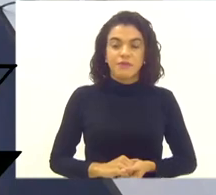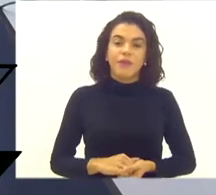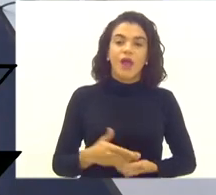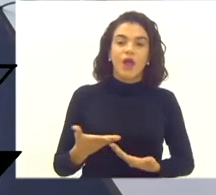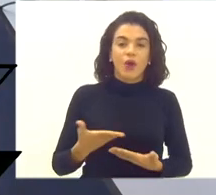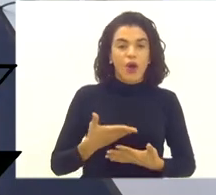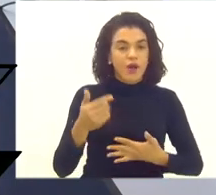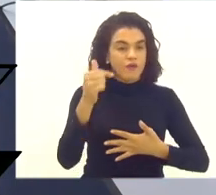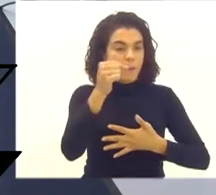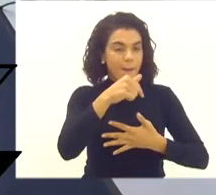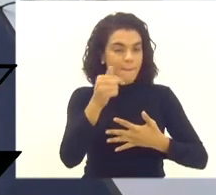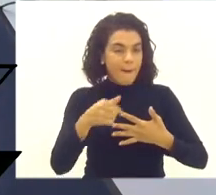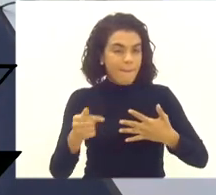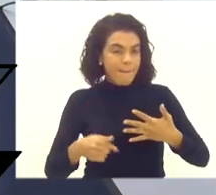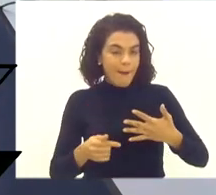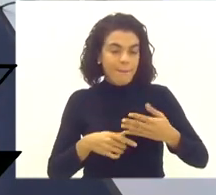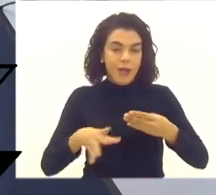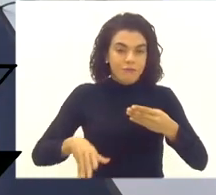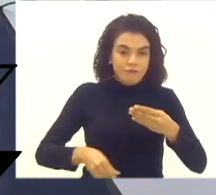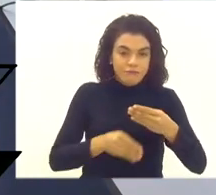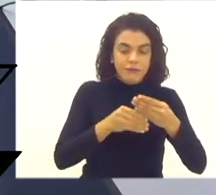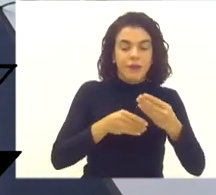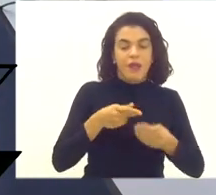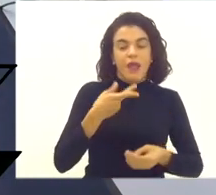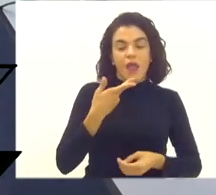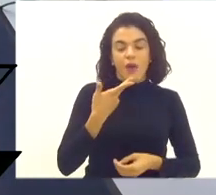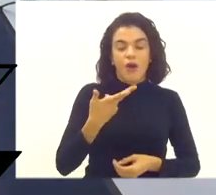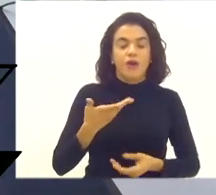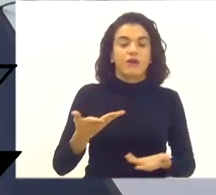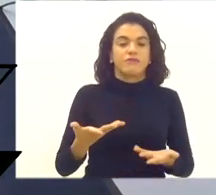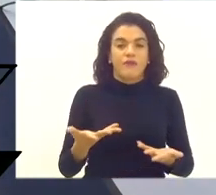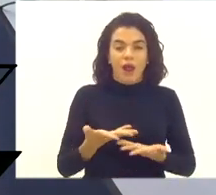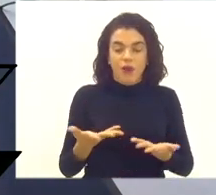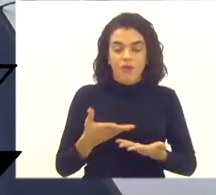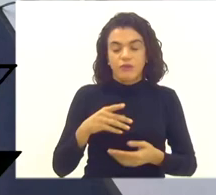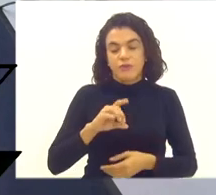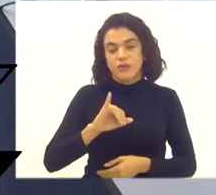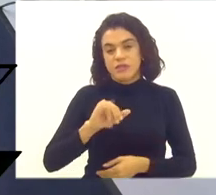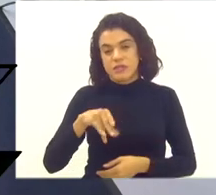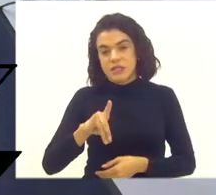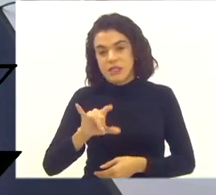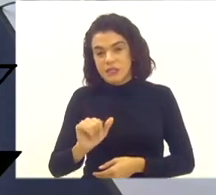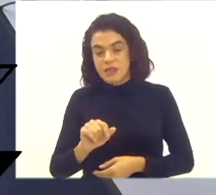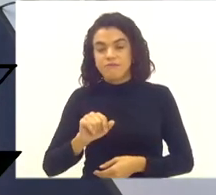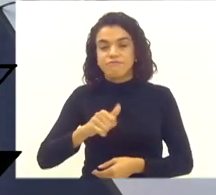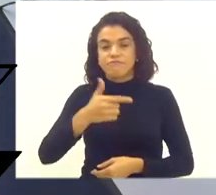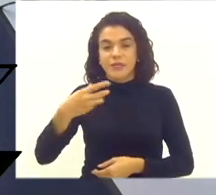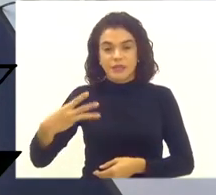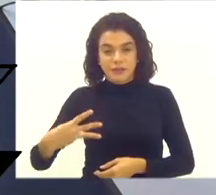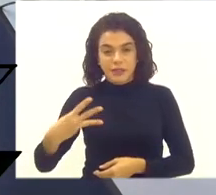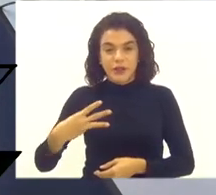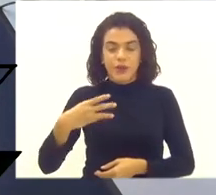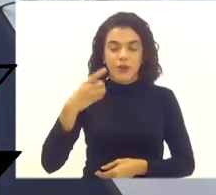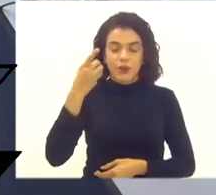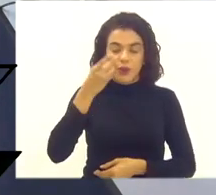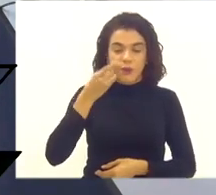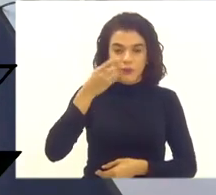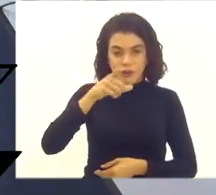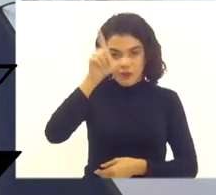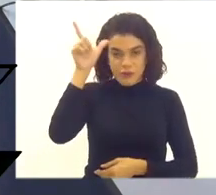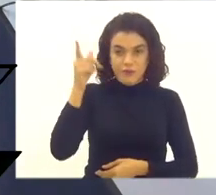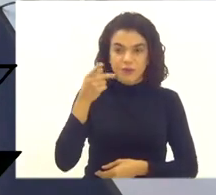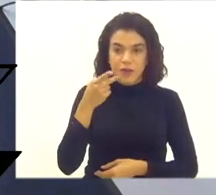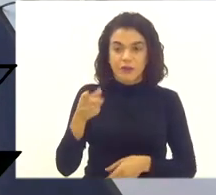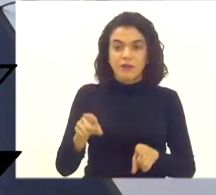vou fazer algumas observações passo para deputada índia Deputado Municipal a senhora responde em seguida já registrando aqui a presença